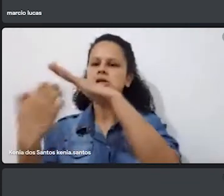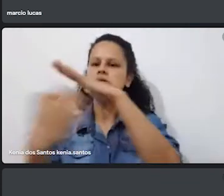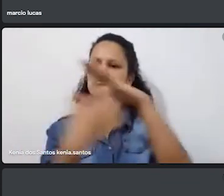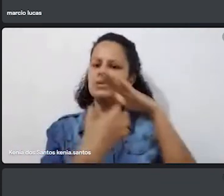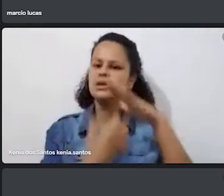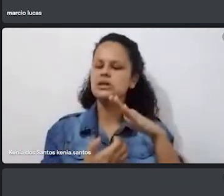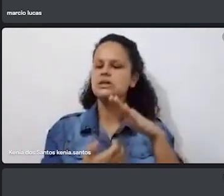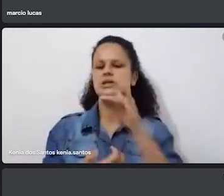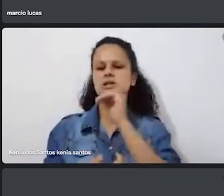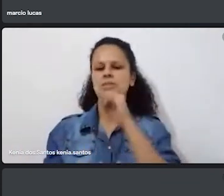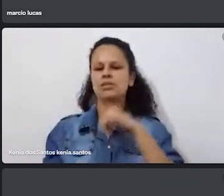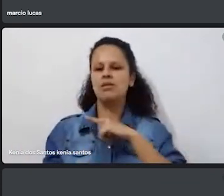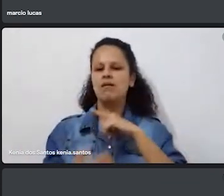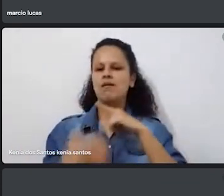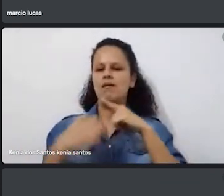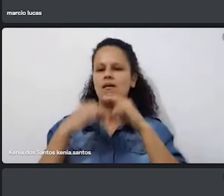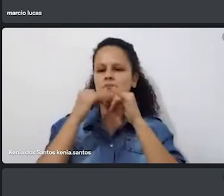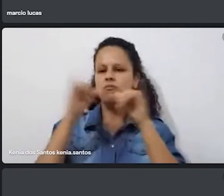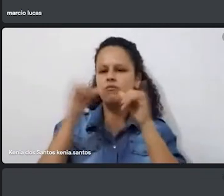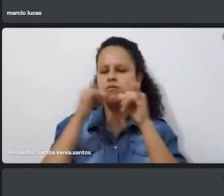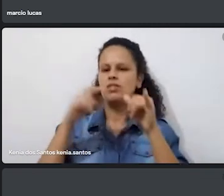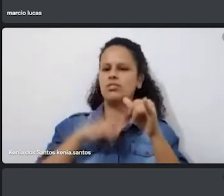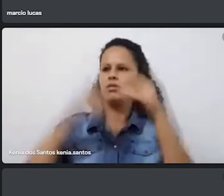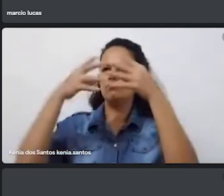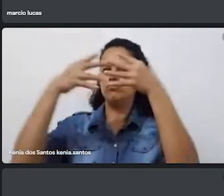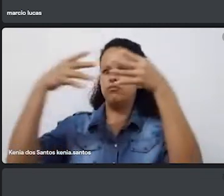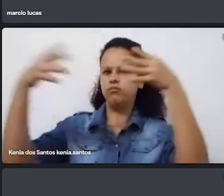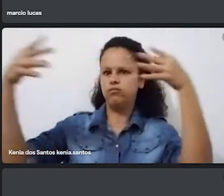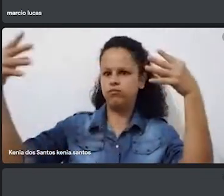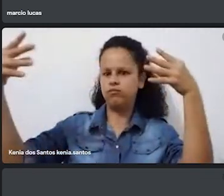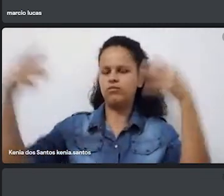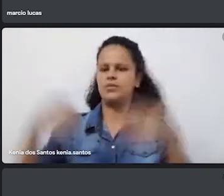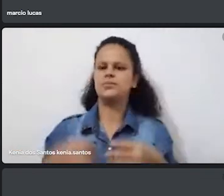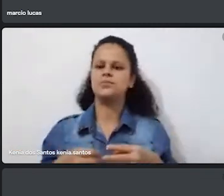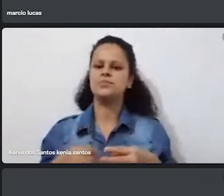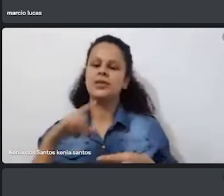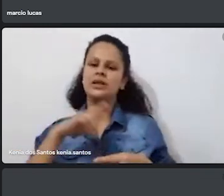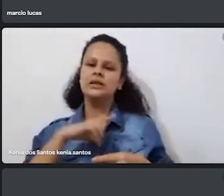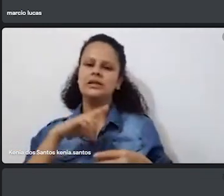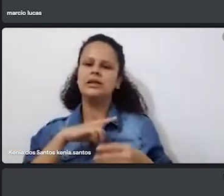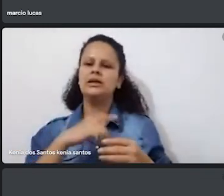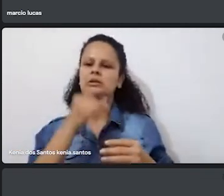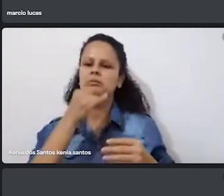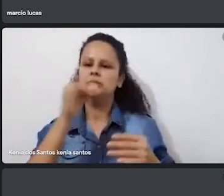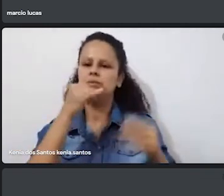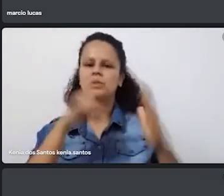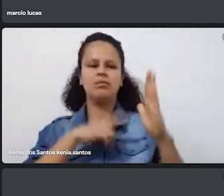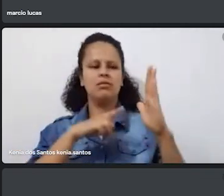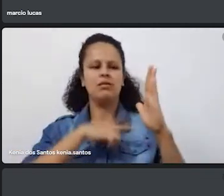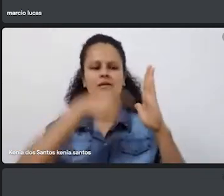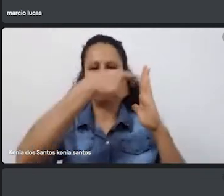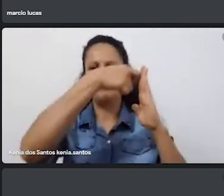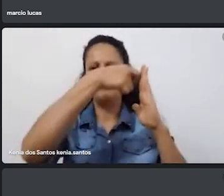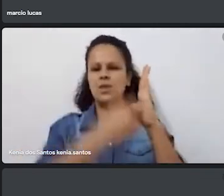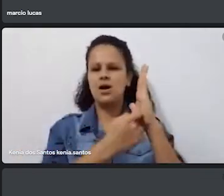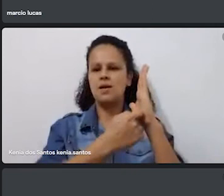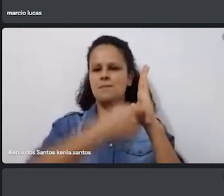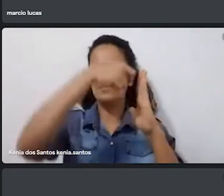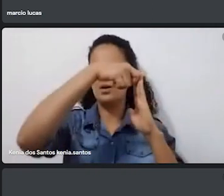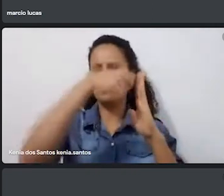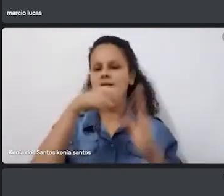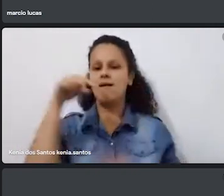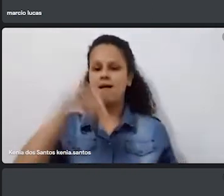distribuição, a mesma, por exemplo, uma ligação, do mesmo jeito que aqui em Montes